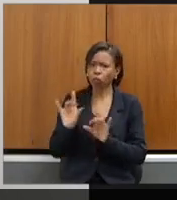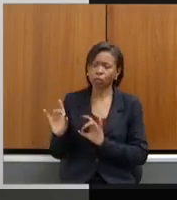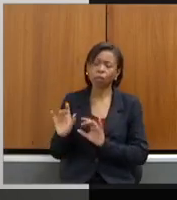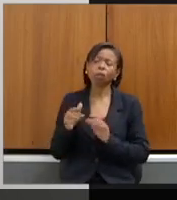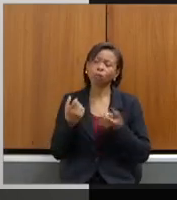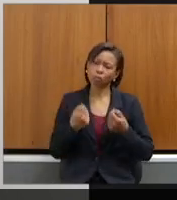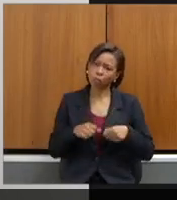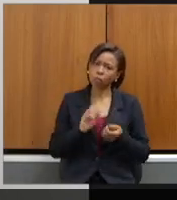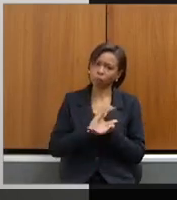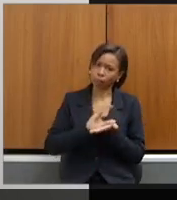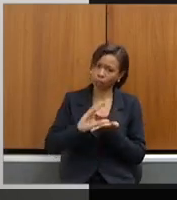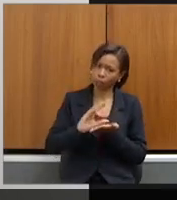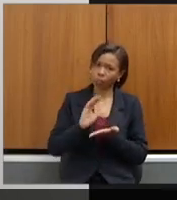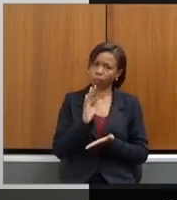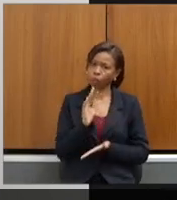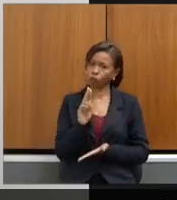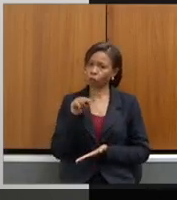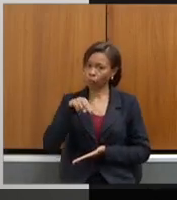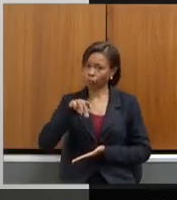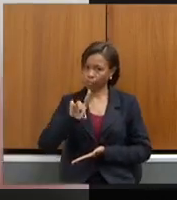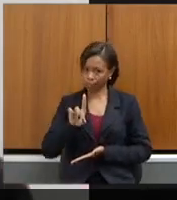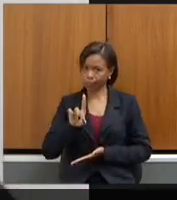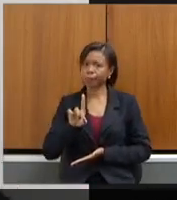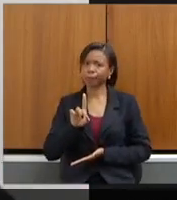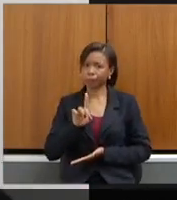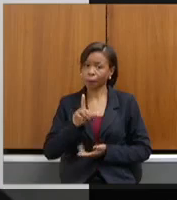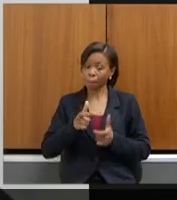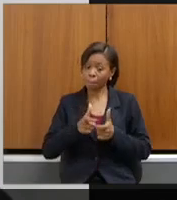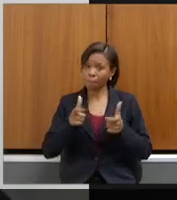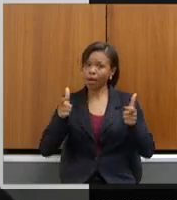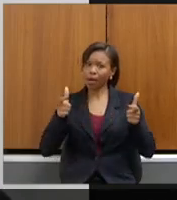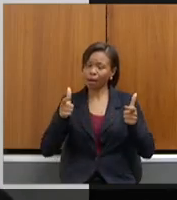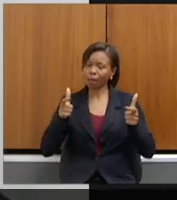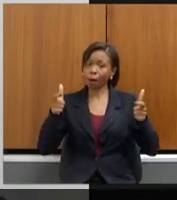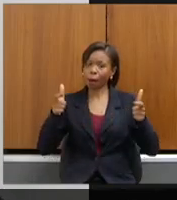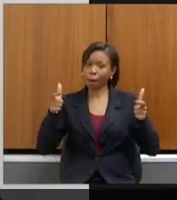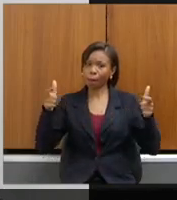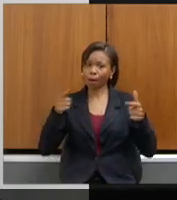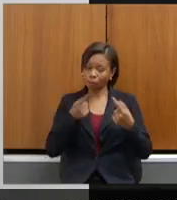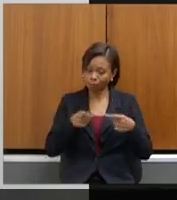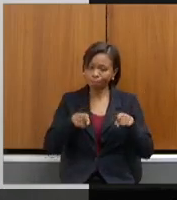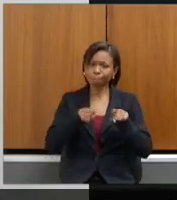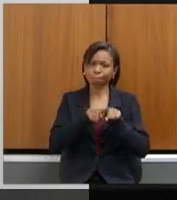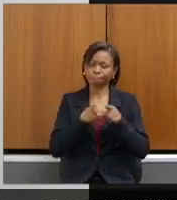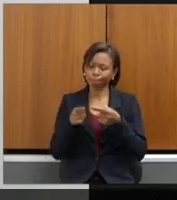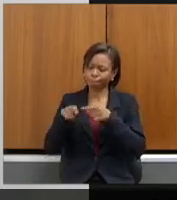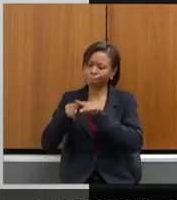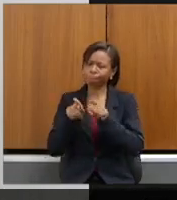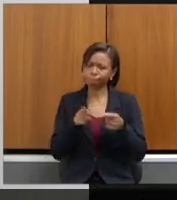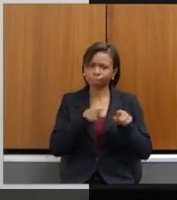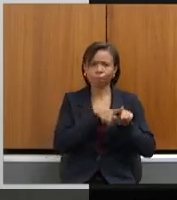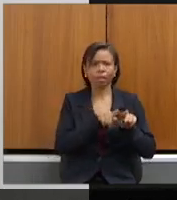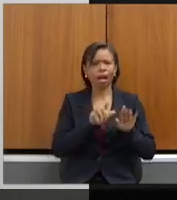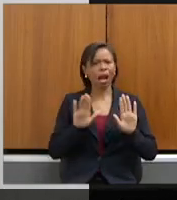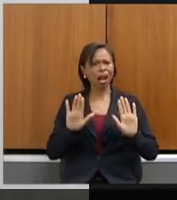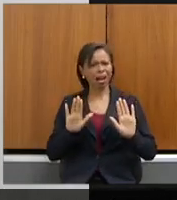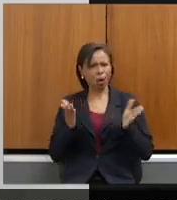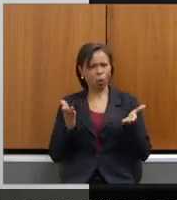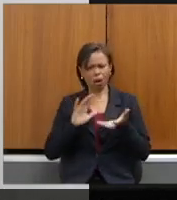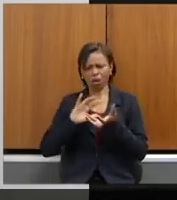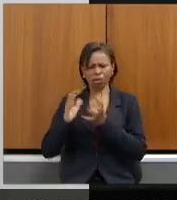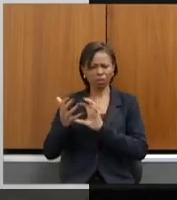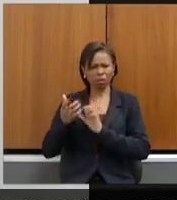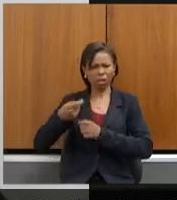ampliar as nossas parcerias Eu acho que o momento exige isso não é hora de fazer reforma administrativa